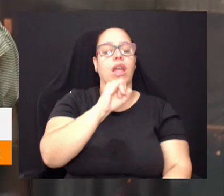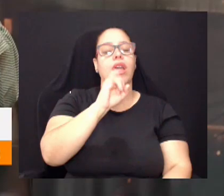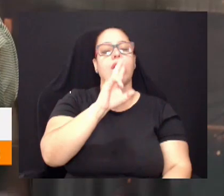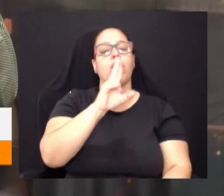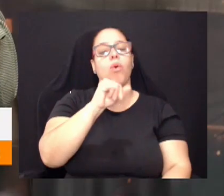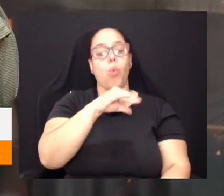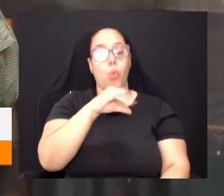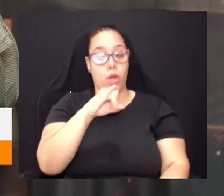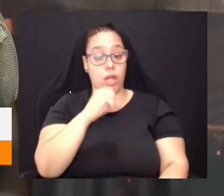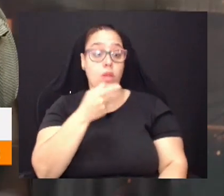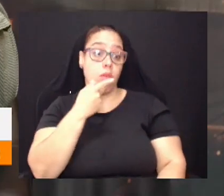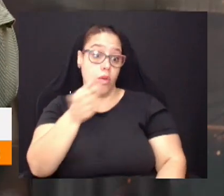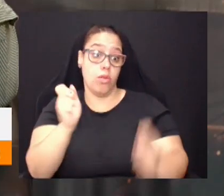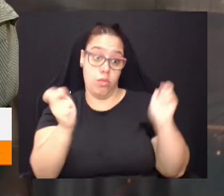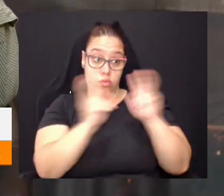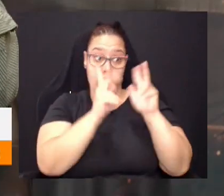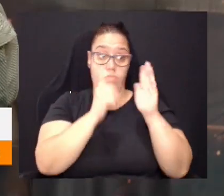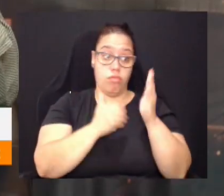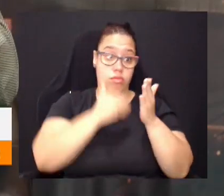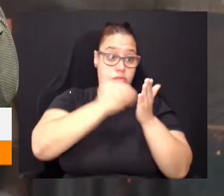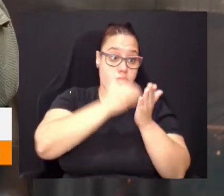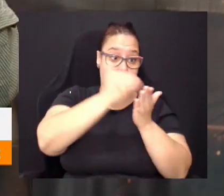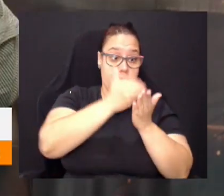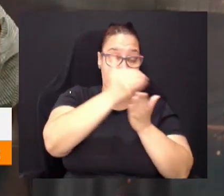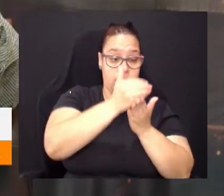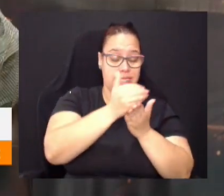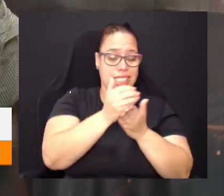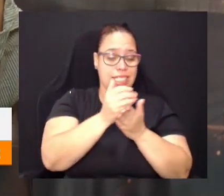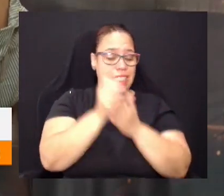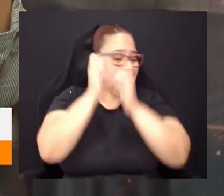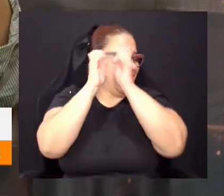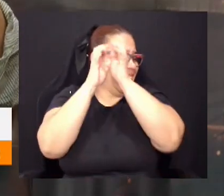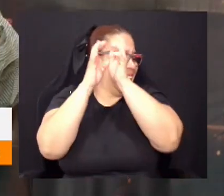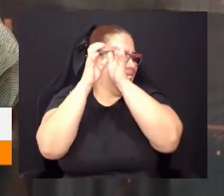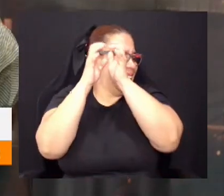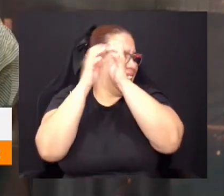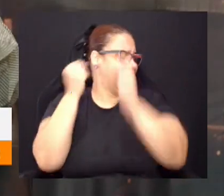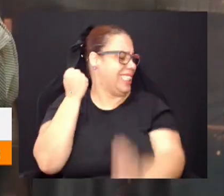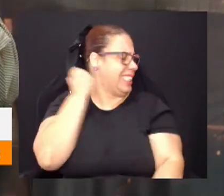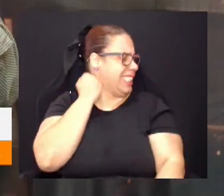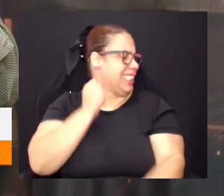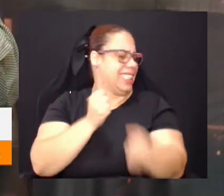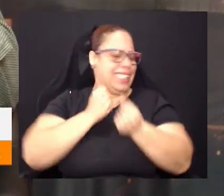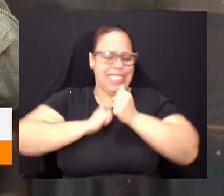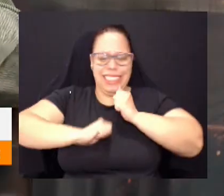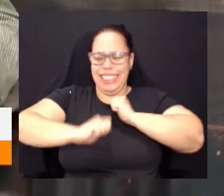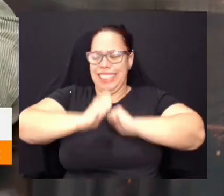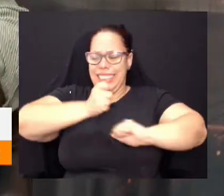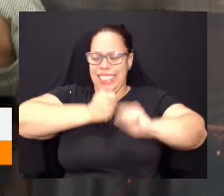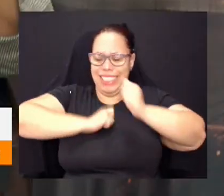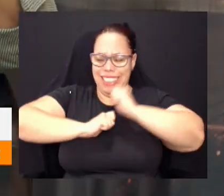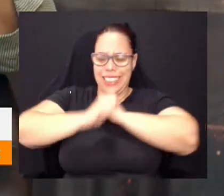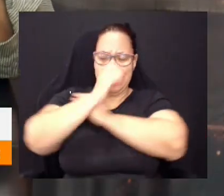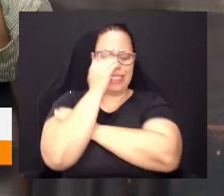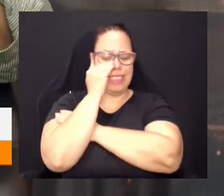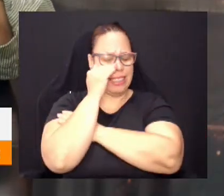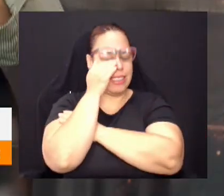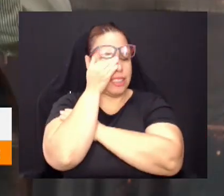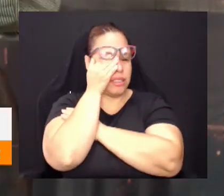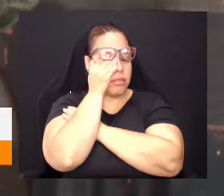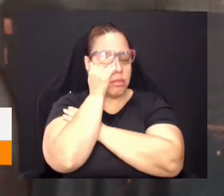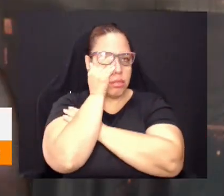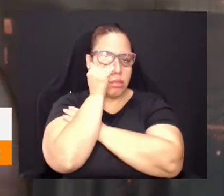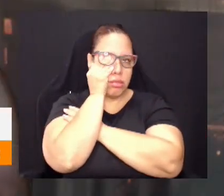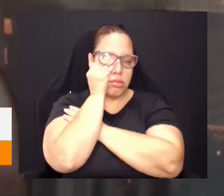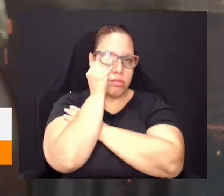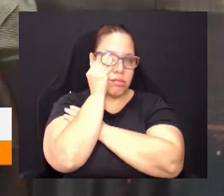nesse processo em que a gente está com essa descarga de estresse, com essa ansiedade à flor da pele. A nossa tendência é ficar na defensiva